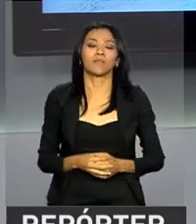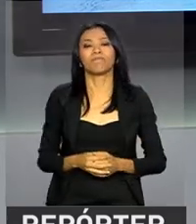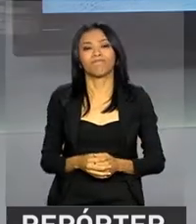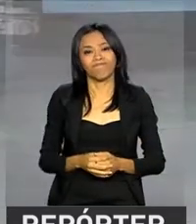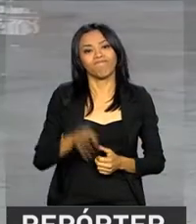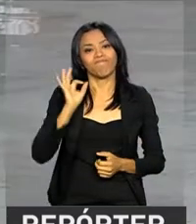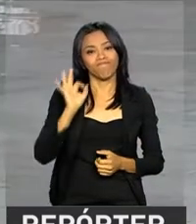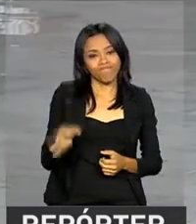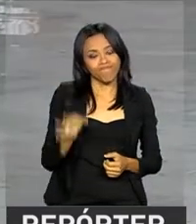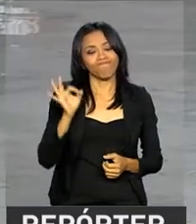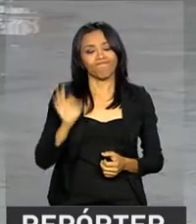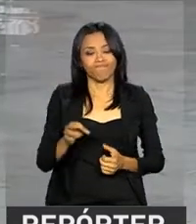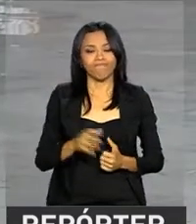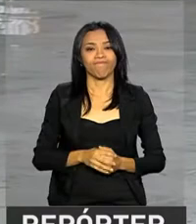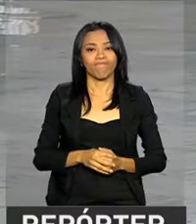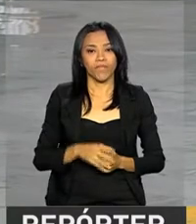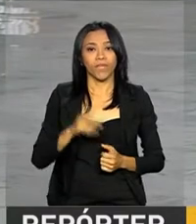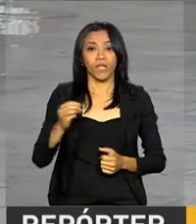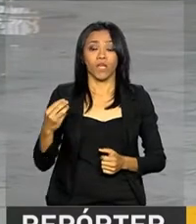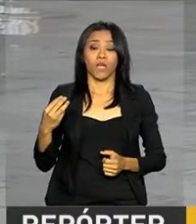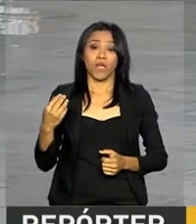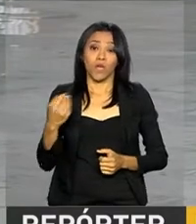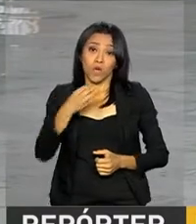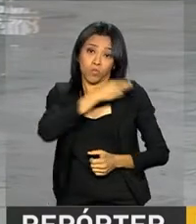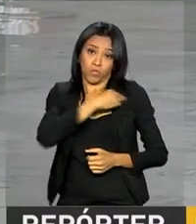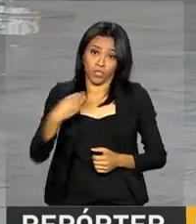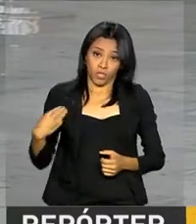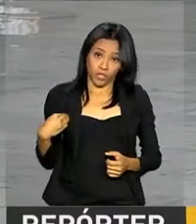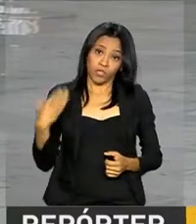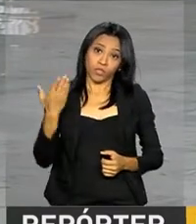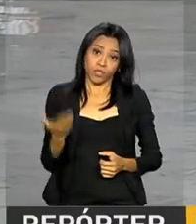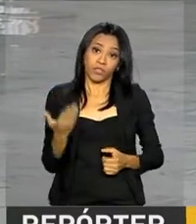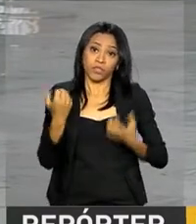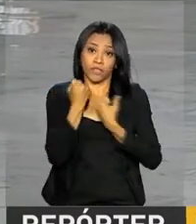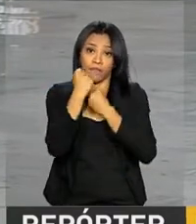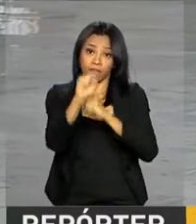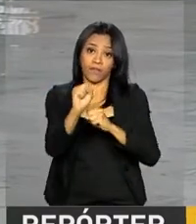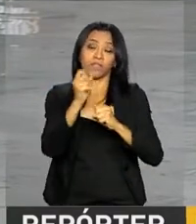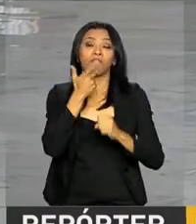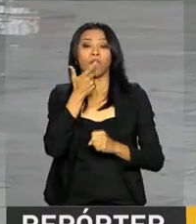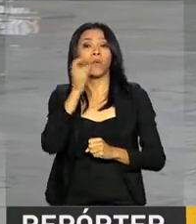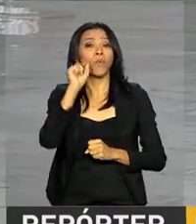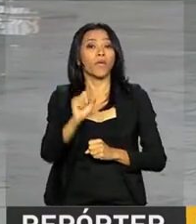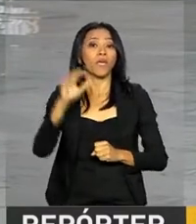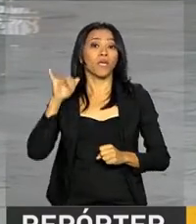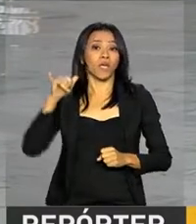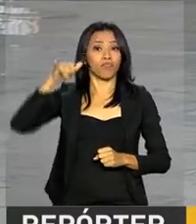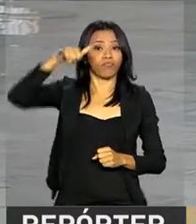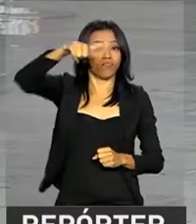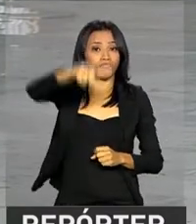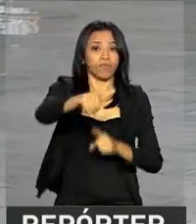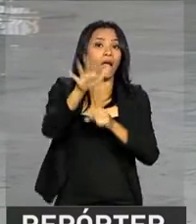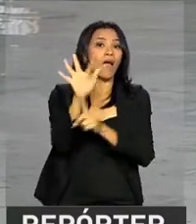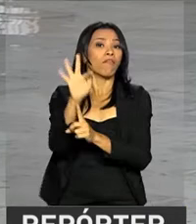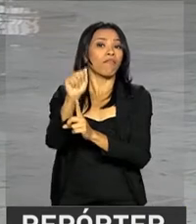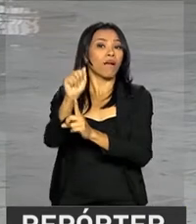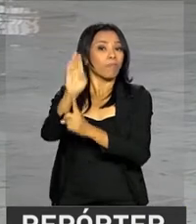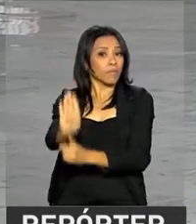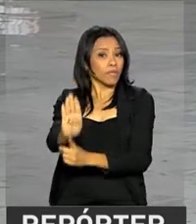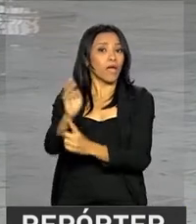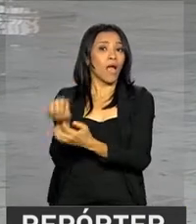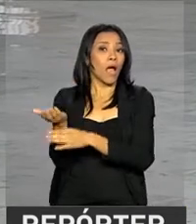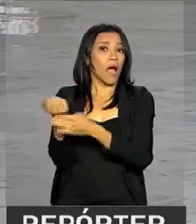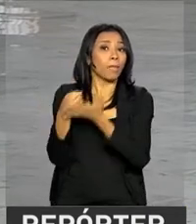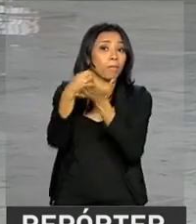Thaís. É isso mesmo, Thaís. Olha, o ministro da Defesa, Raul Jungmann, determinou que a Força Aérea Brasileira apoie